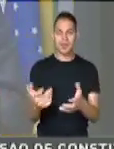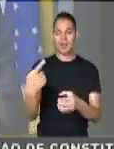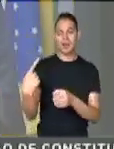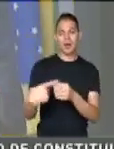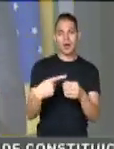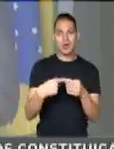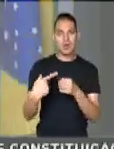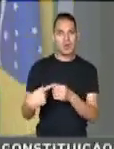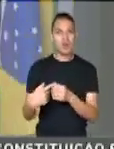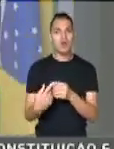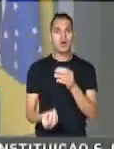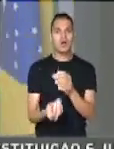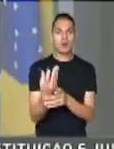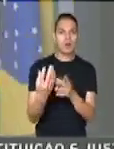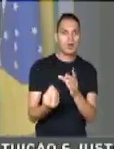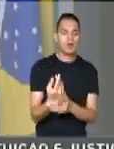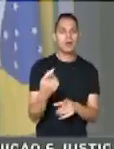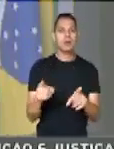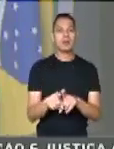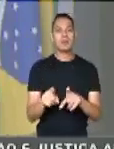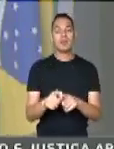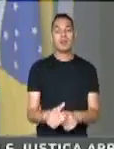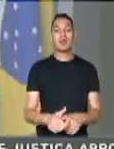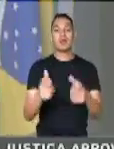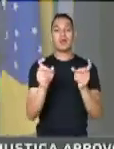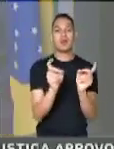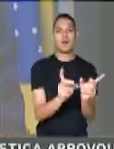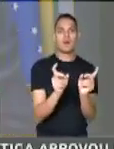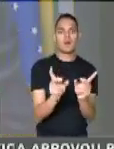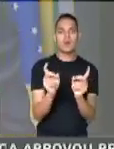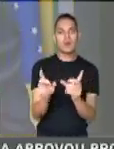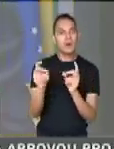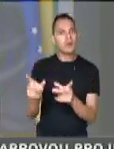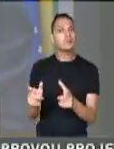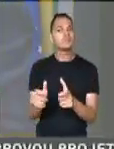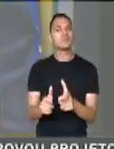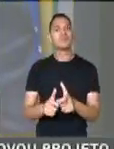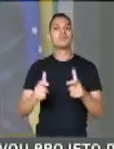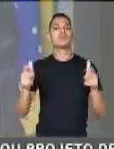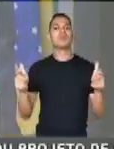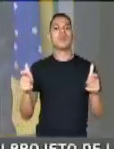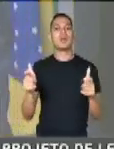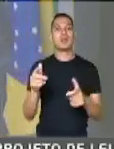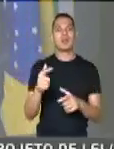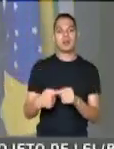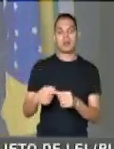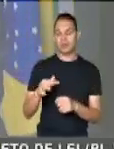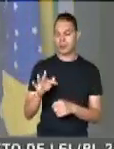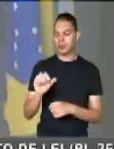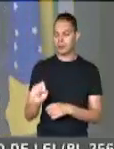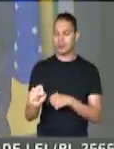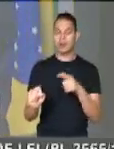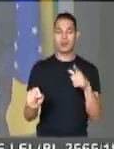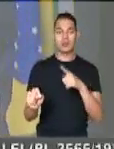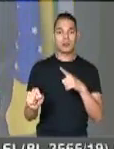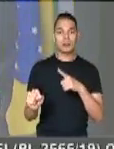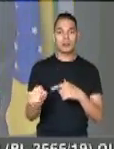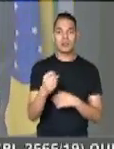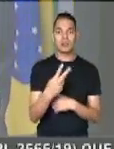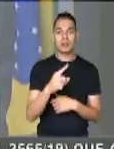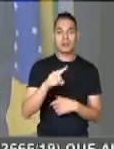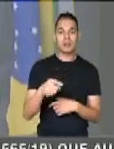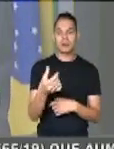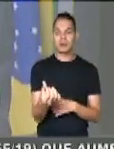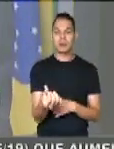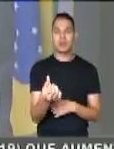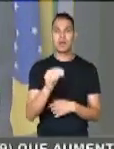produtivo e aquecer o nosso comércio, porque essas vendas todas foram feitas lá. Em Feira de Santana, nós tivemos